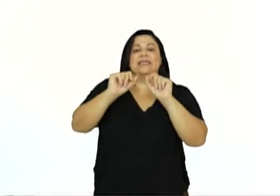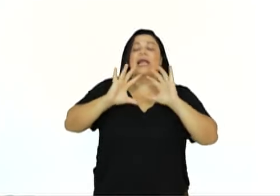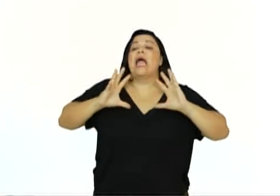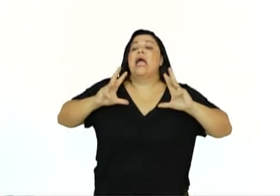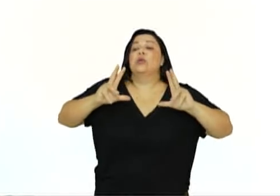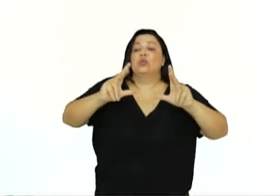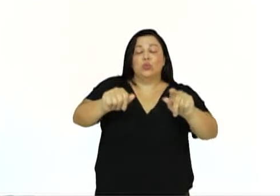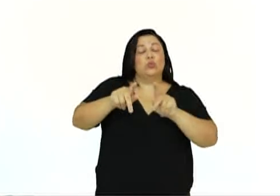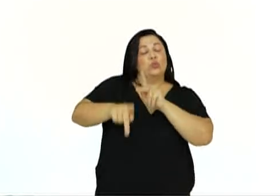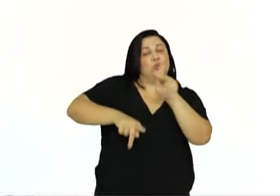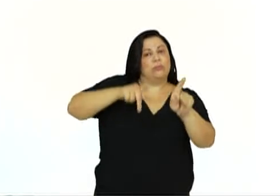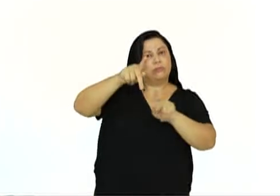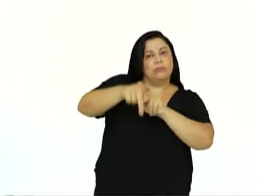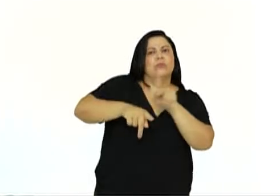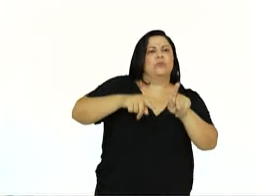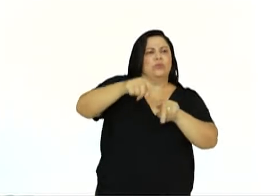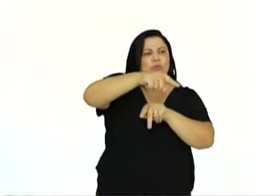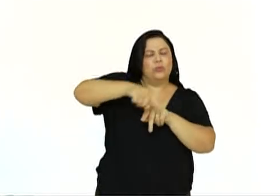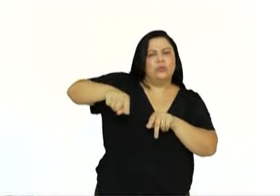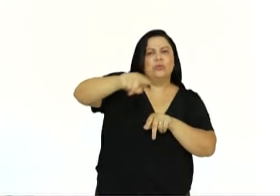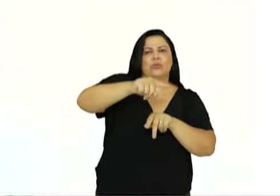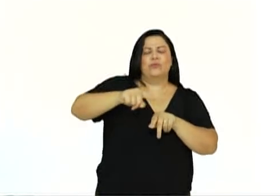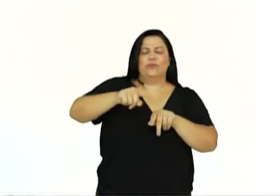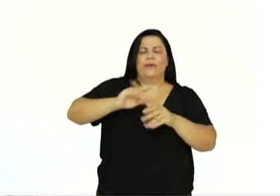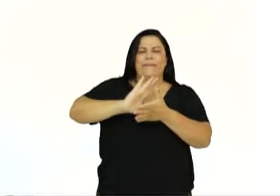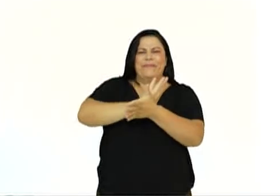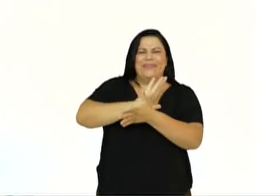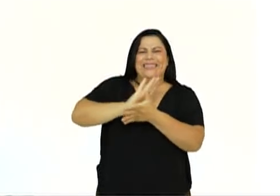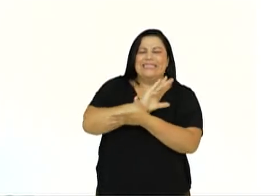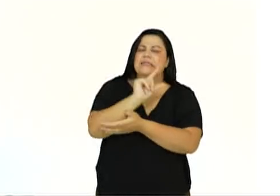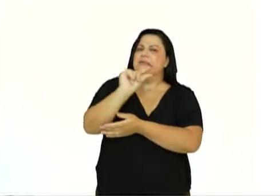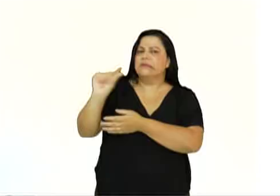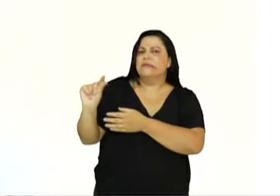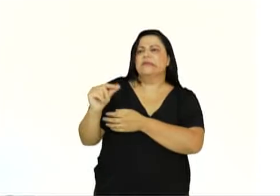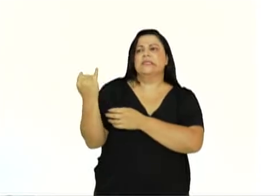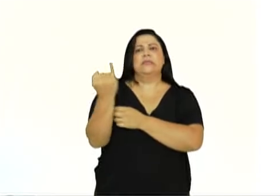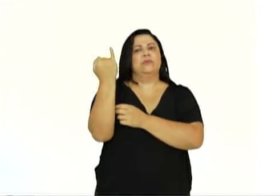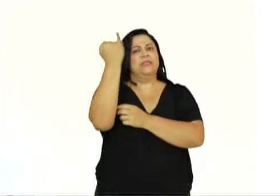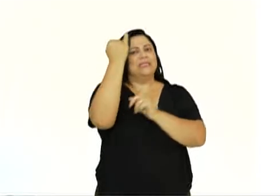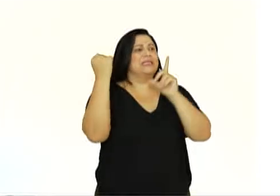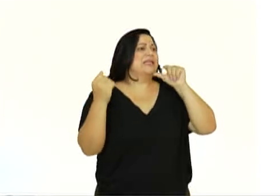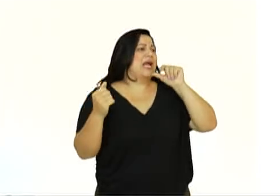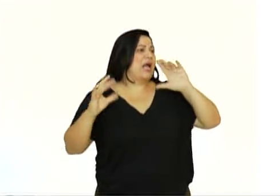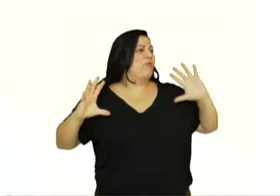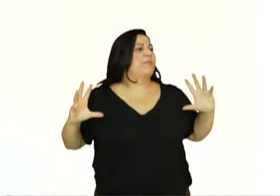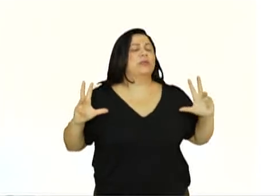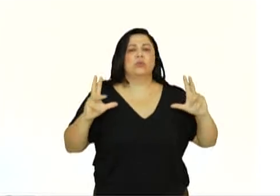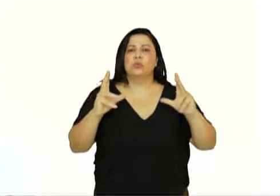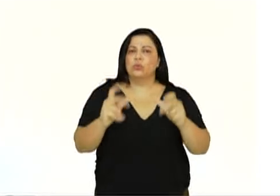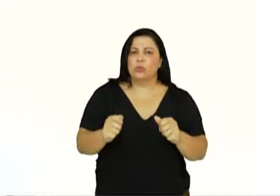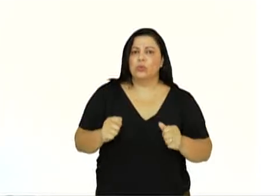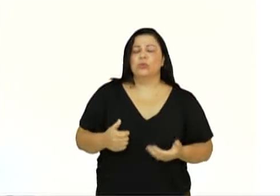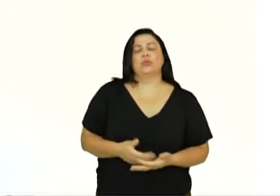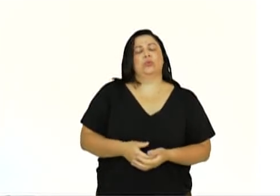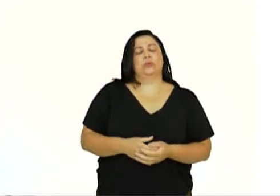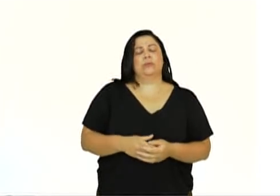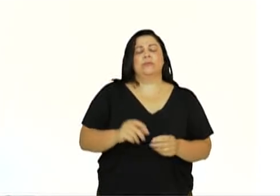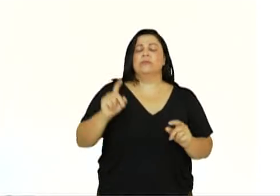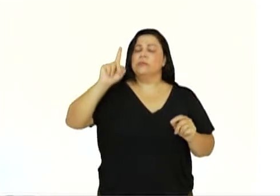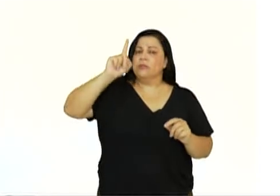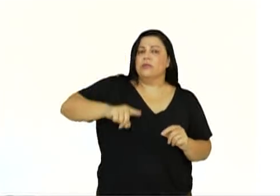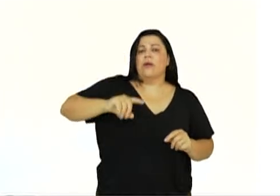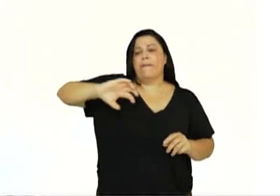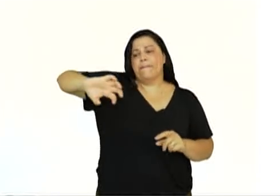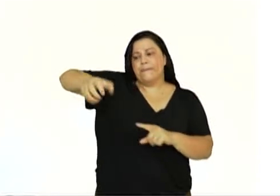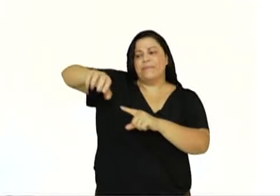que de forma racionada e que ela não falte, né, devido à importância da água para todo mundo. Então são ações que a gente pode desligar